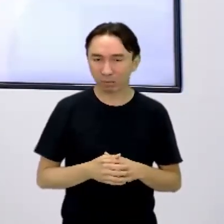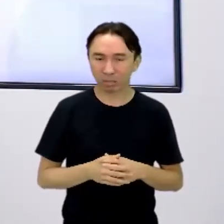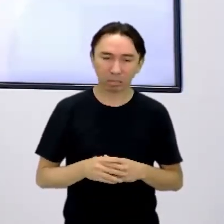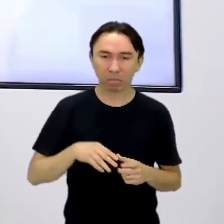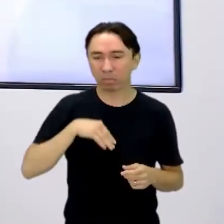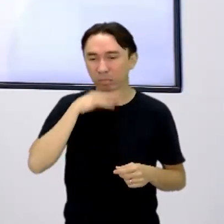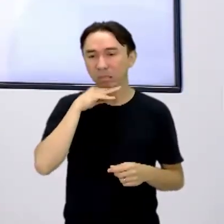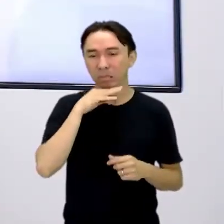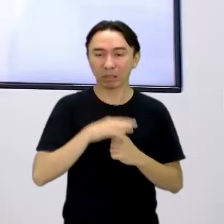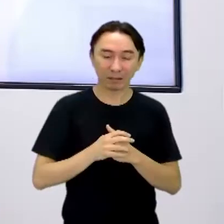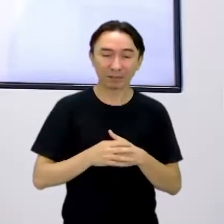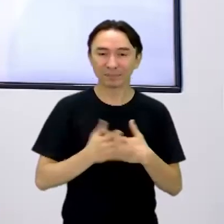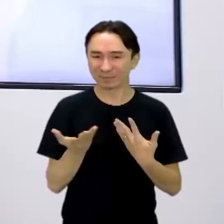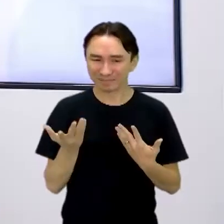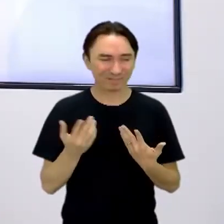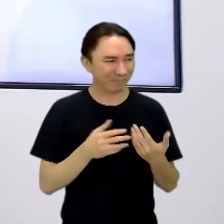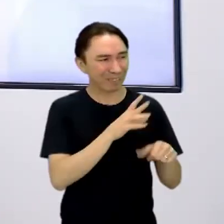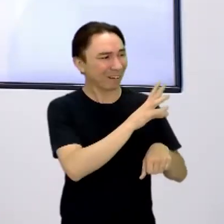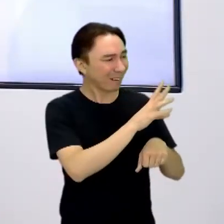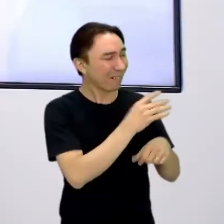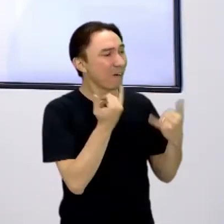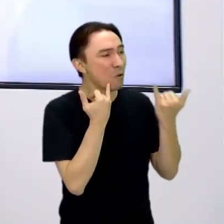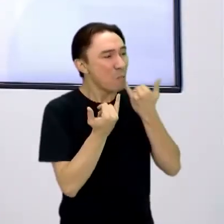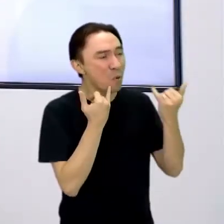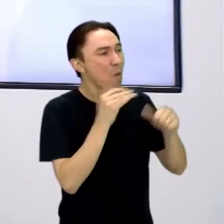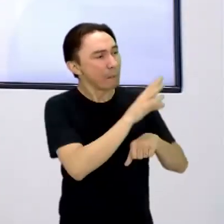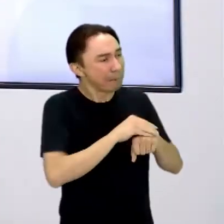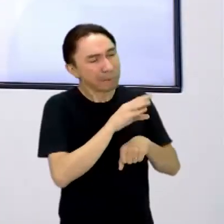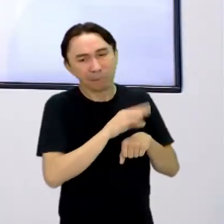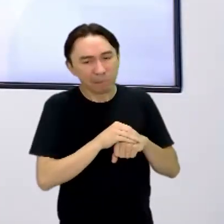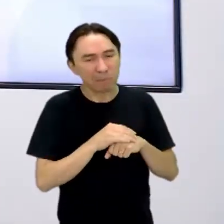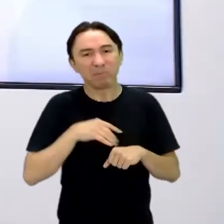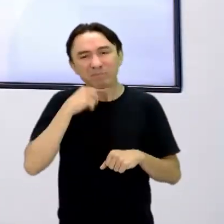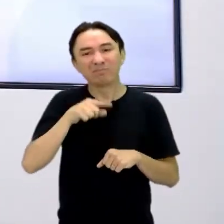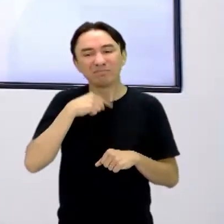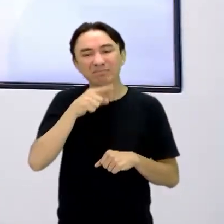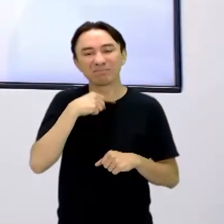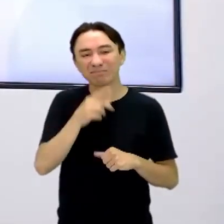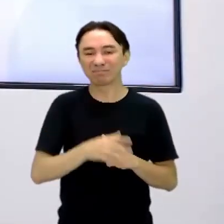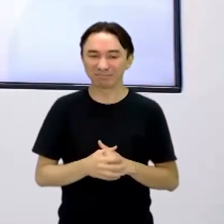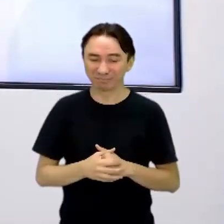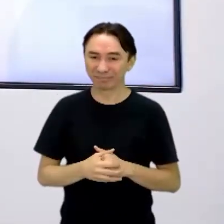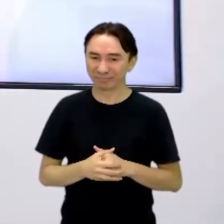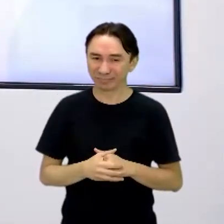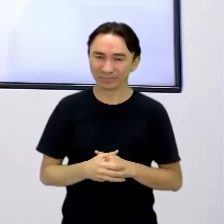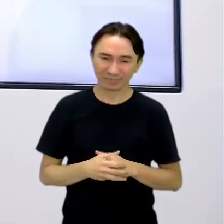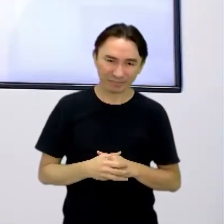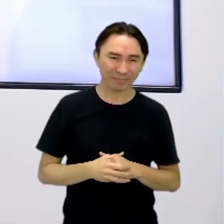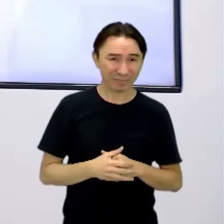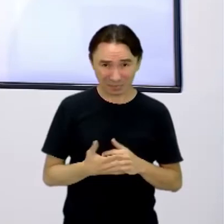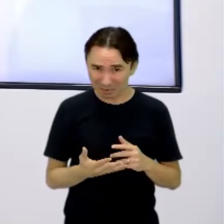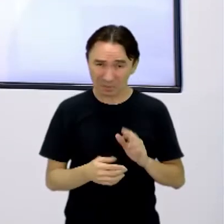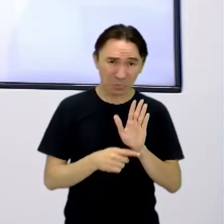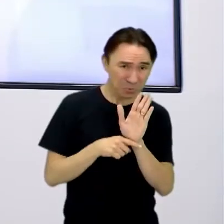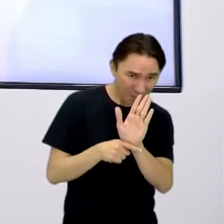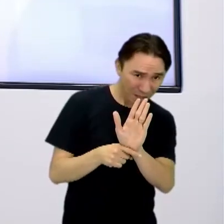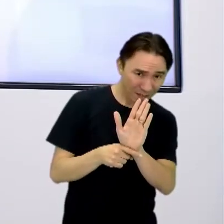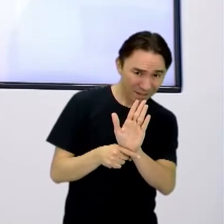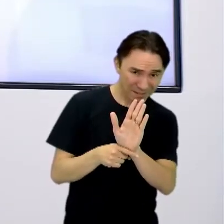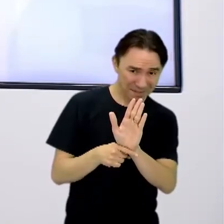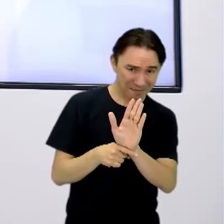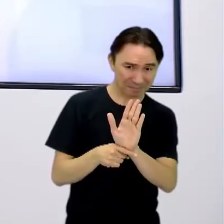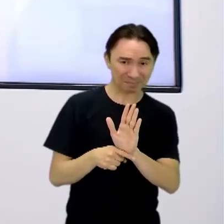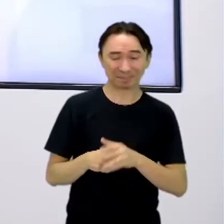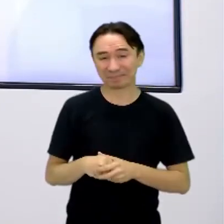não vou conseguir coletar o máximo de informações que eu preciso, tá bom? Veja aí se eu conseguir tirar a sua dúvida,